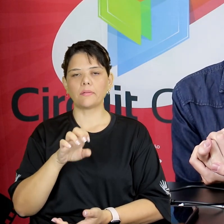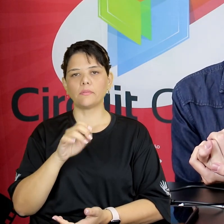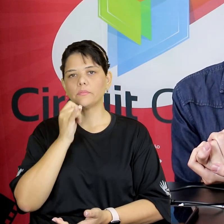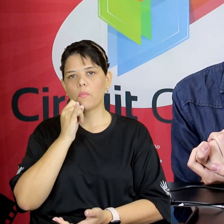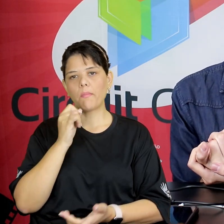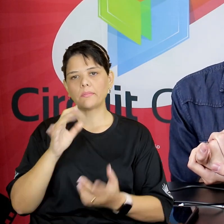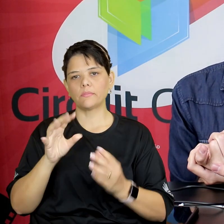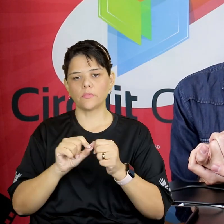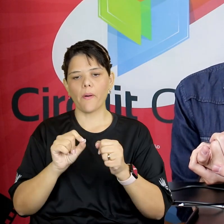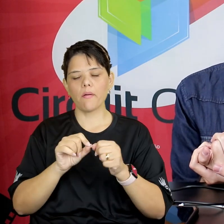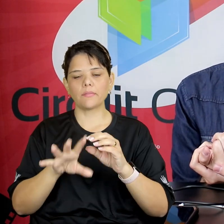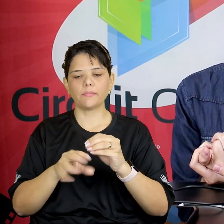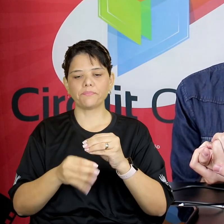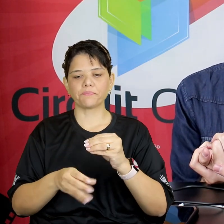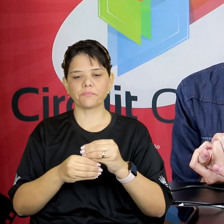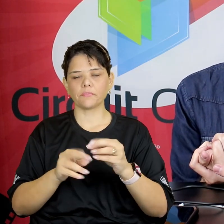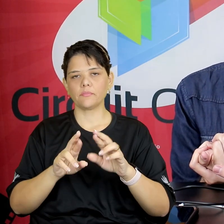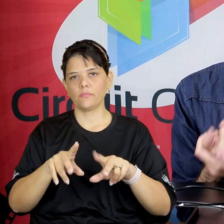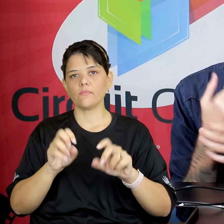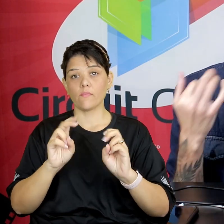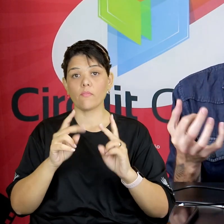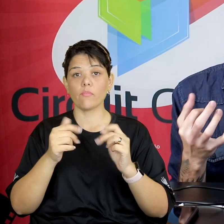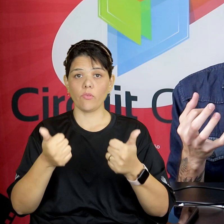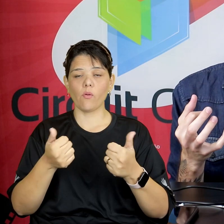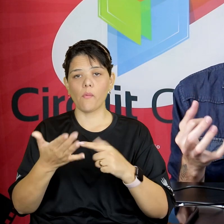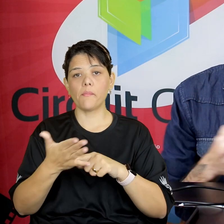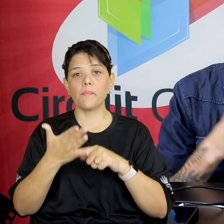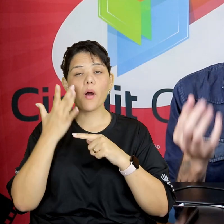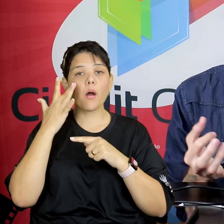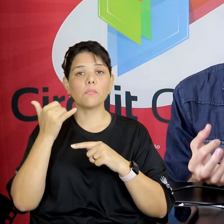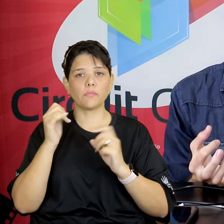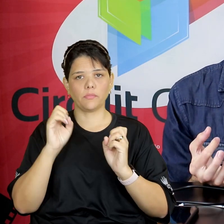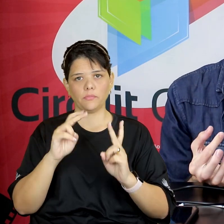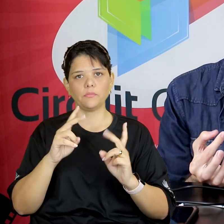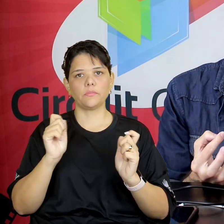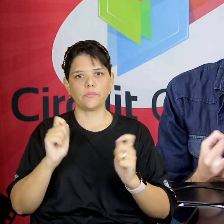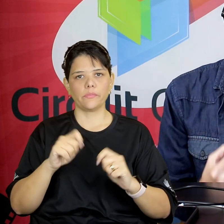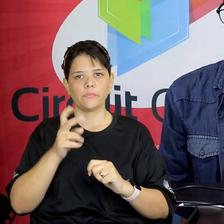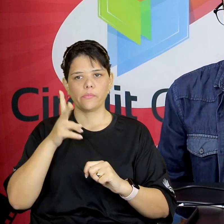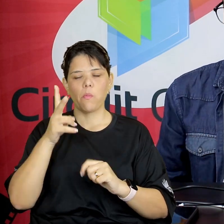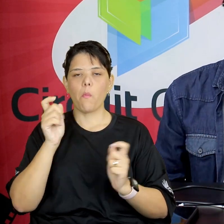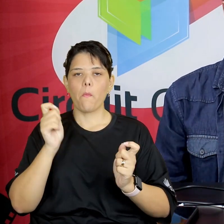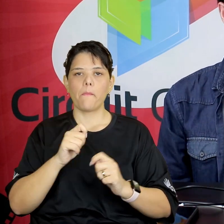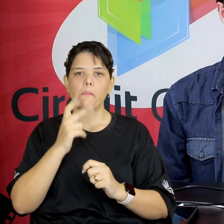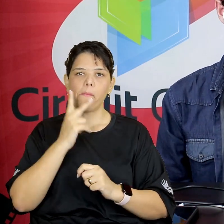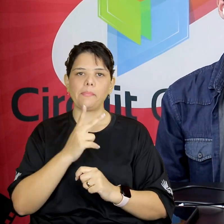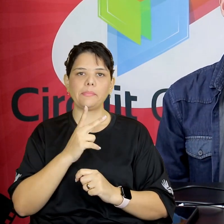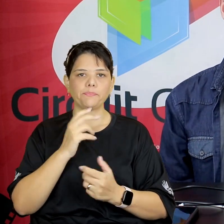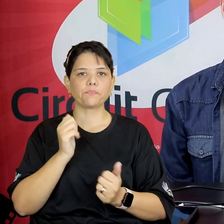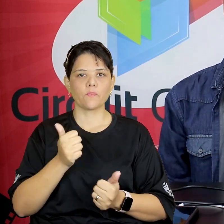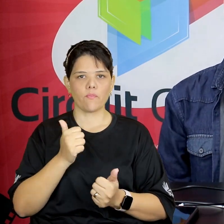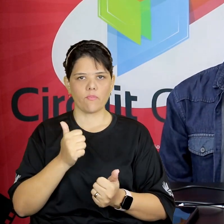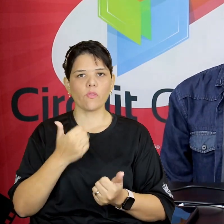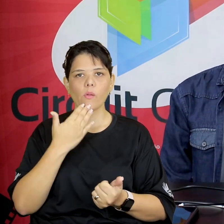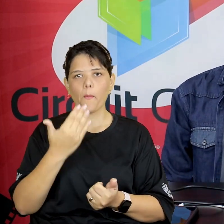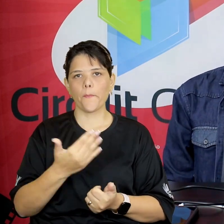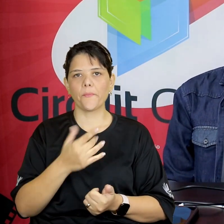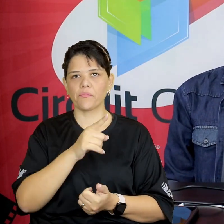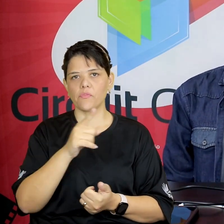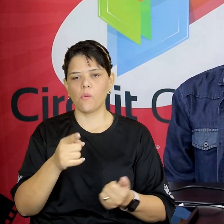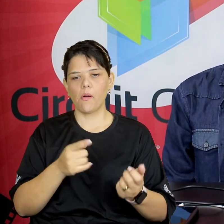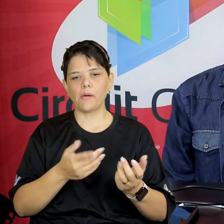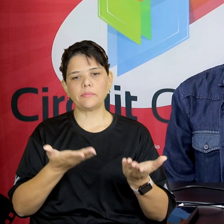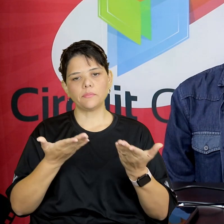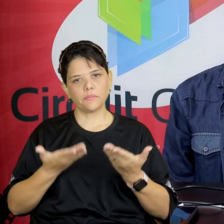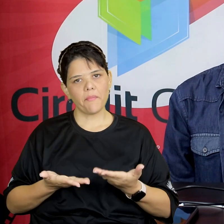Tranquilo? Então, sempre vai ter alguma coisa para falar. Então, amanhã vou pedir para vocês trazerem